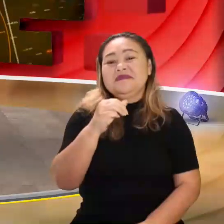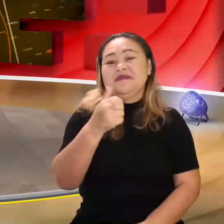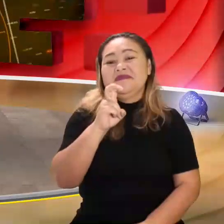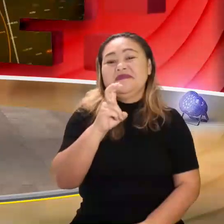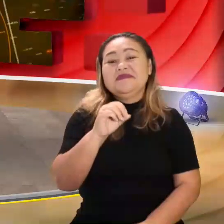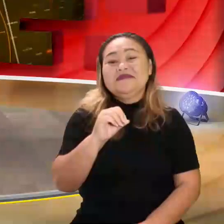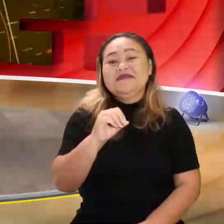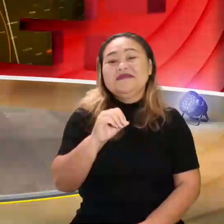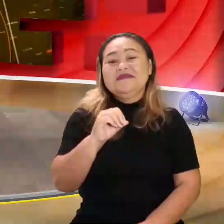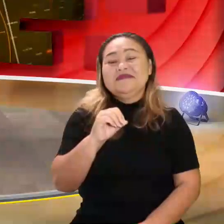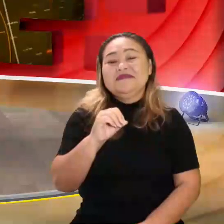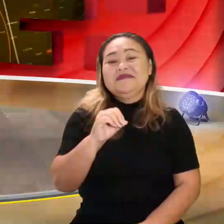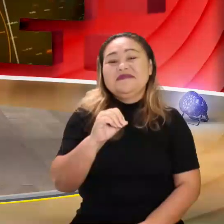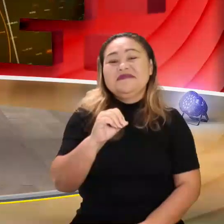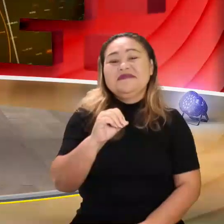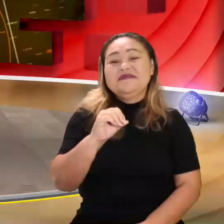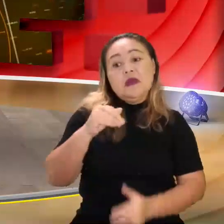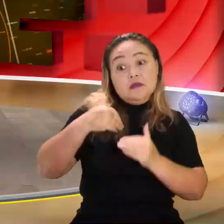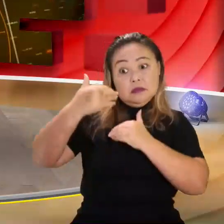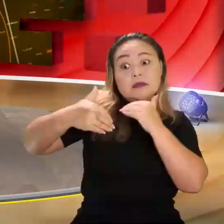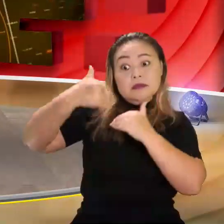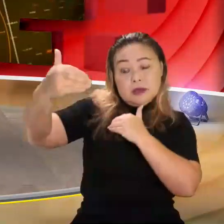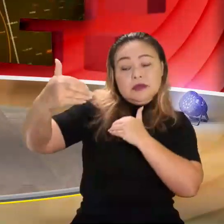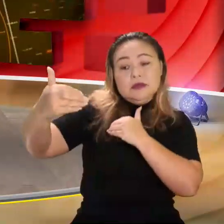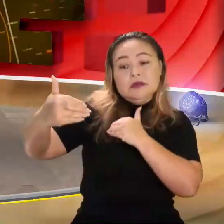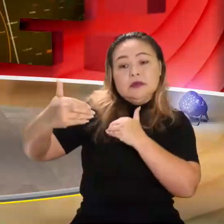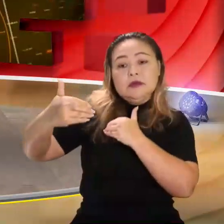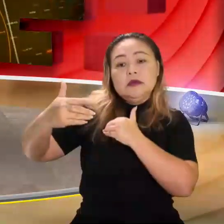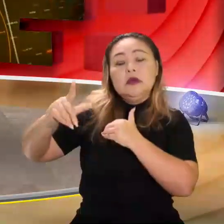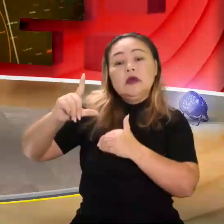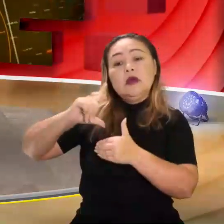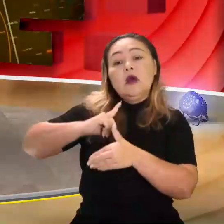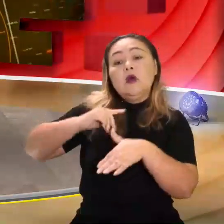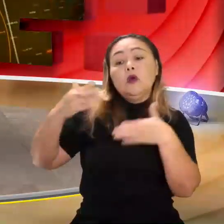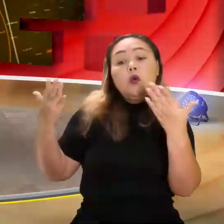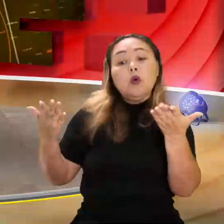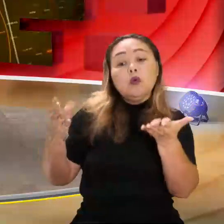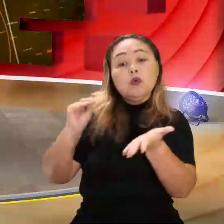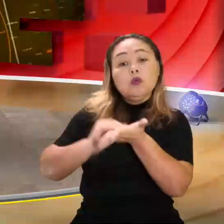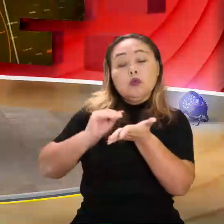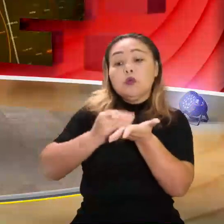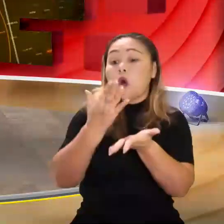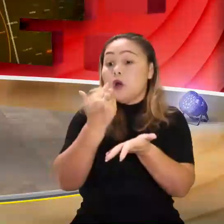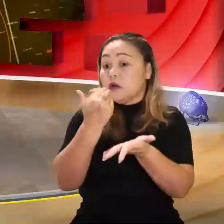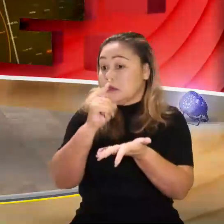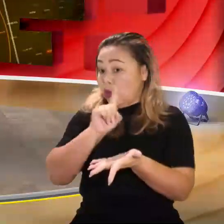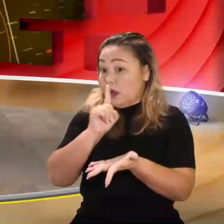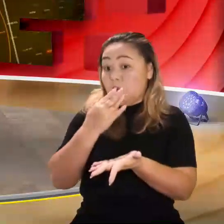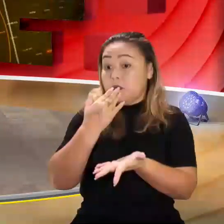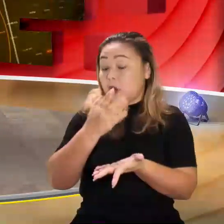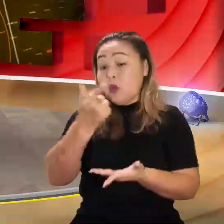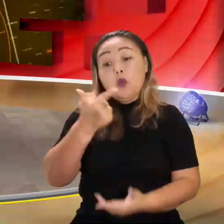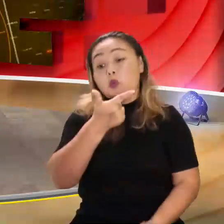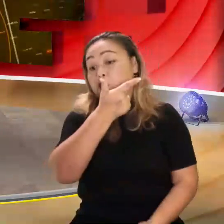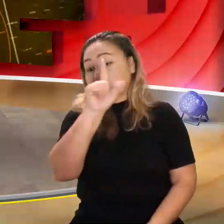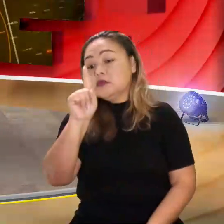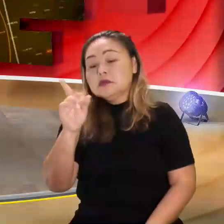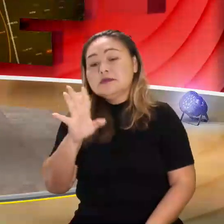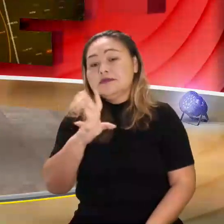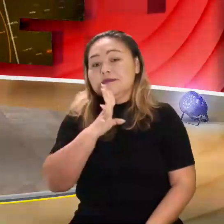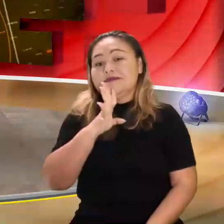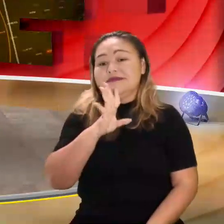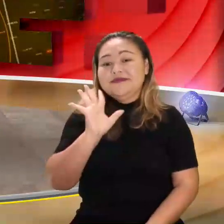Hoje, o cálculo dele era mais ou menos ali. Isso, para chegar lá, né? Ia faltar Hoje comida. falta comida, mas não é por esse motivo não, tá? São outros que nós